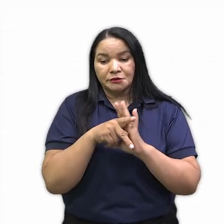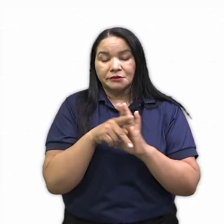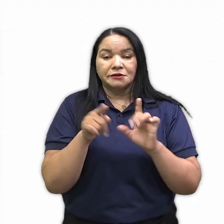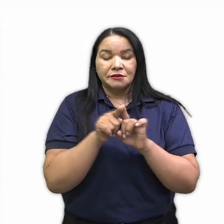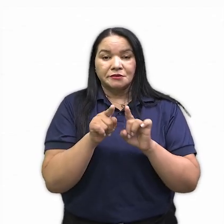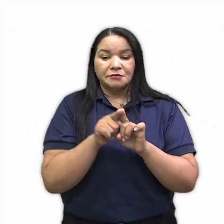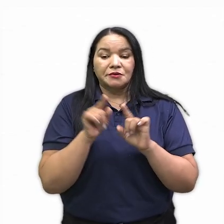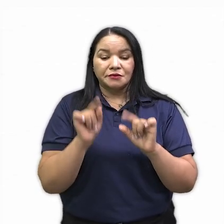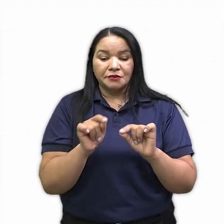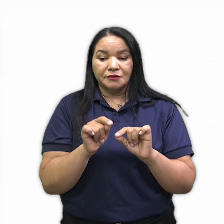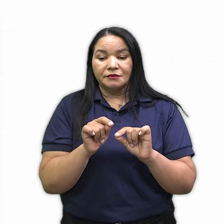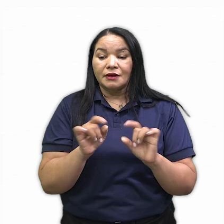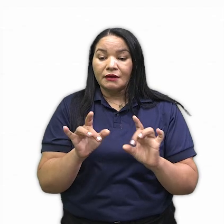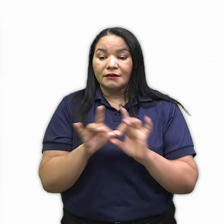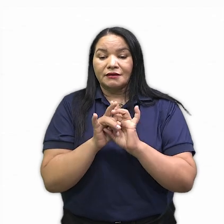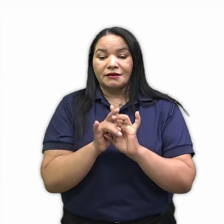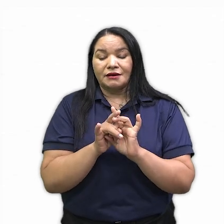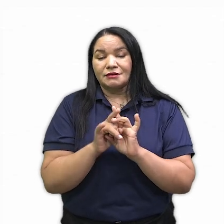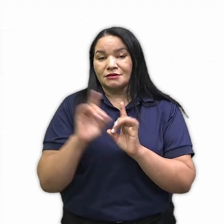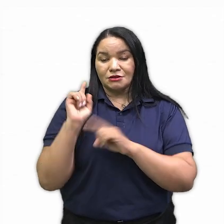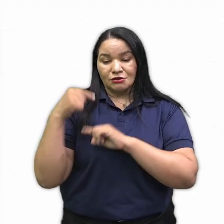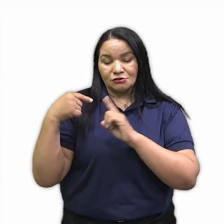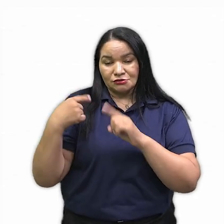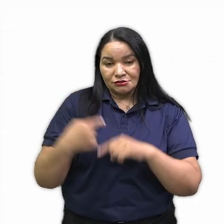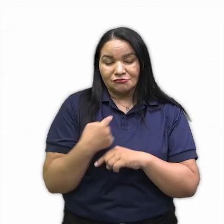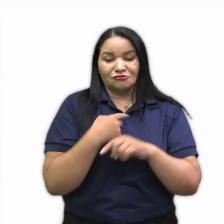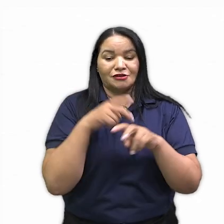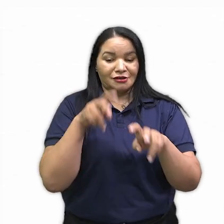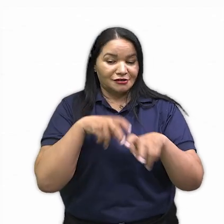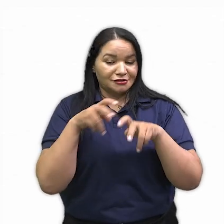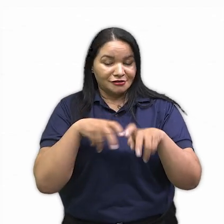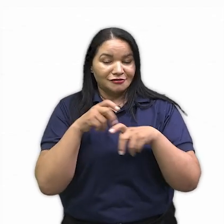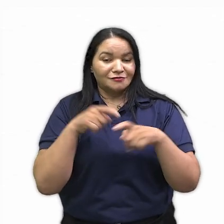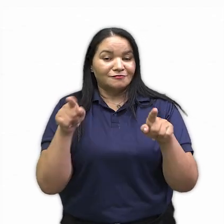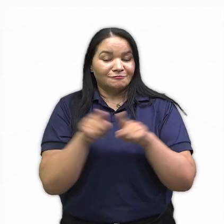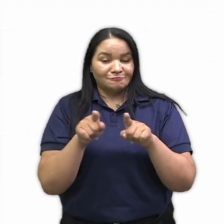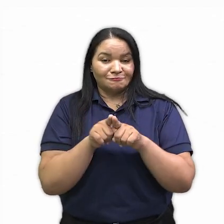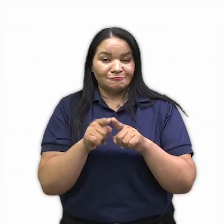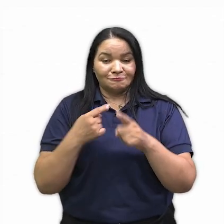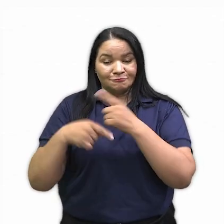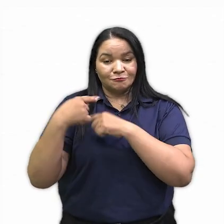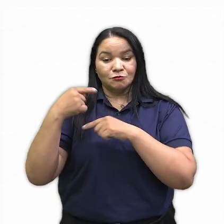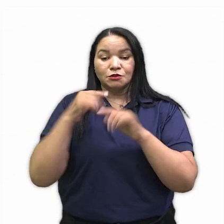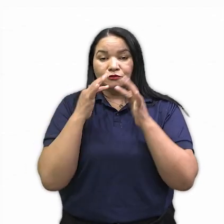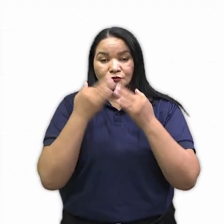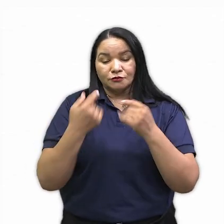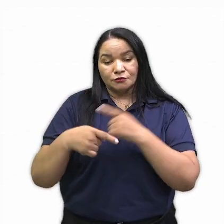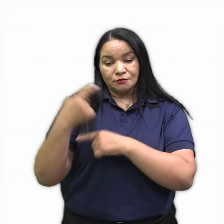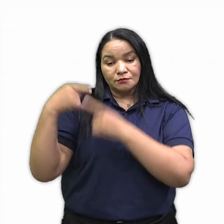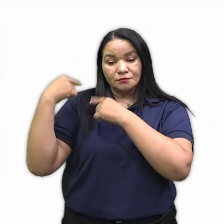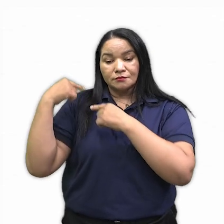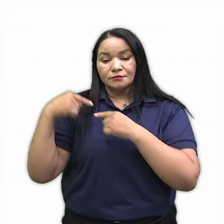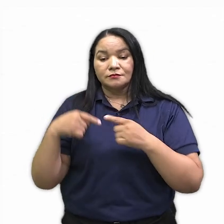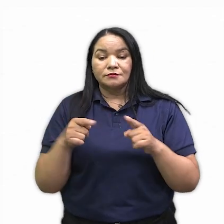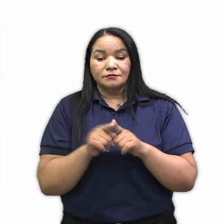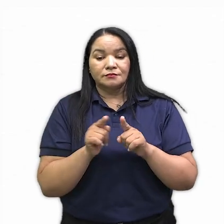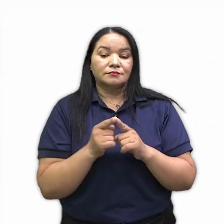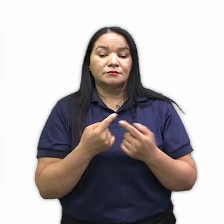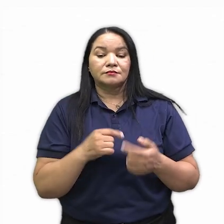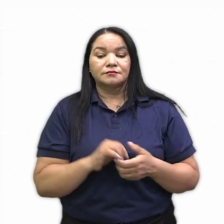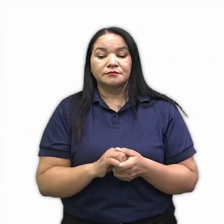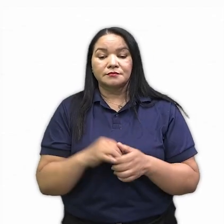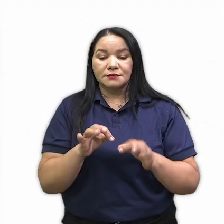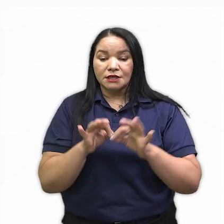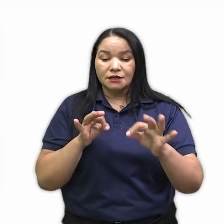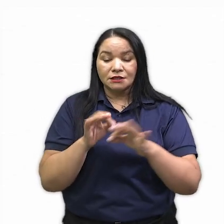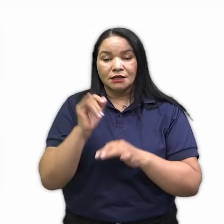característica, e também vão estar muito ligadas às tradições agrícolas ancestrais e uma arquitetura